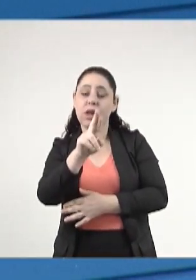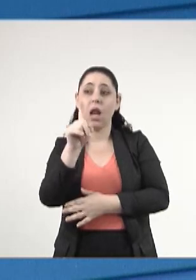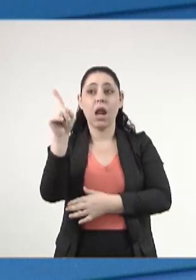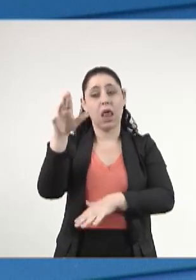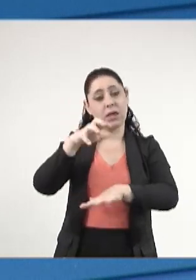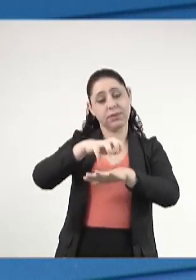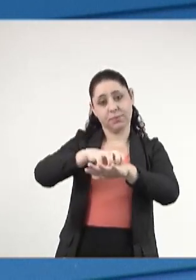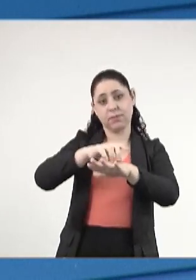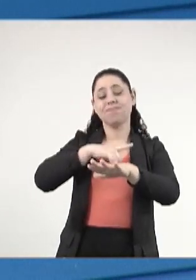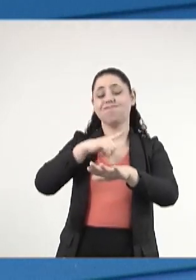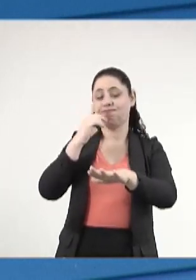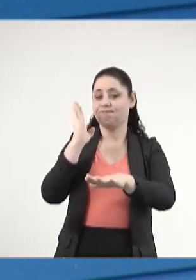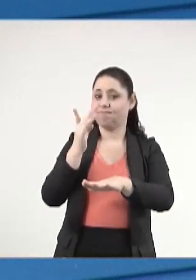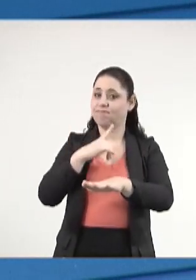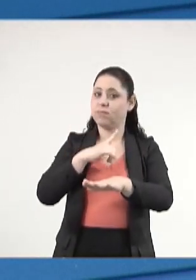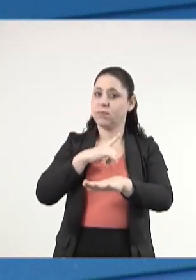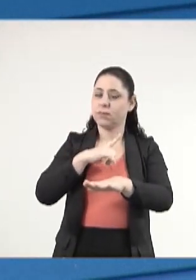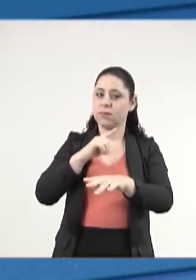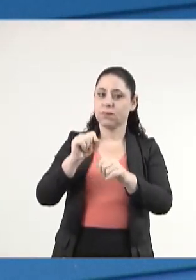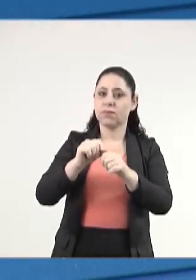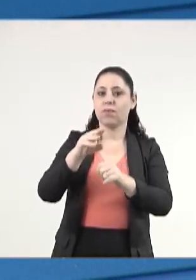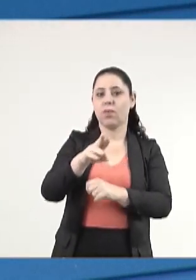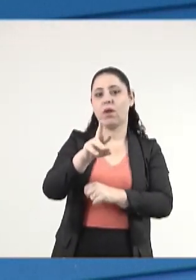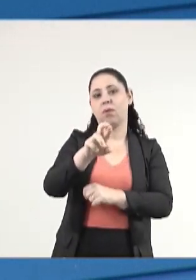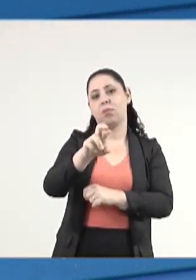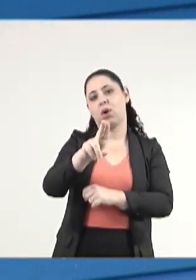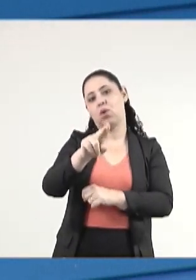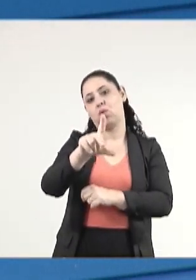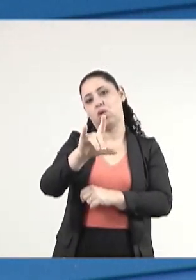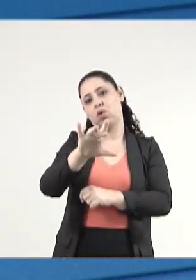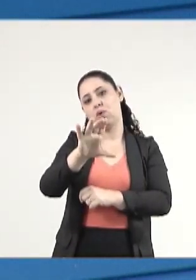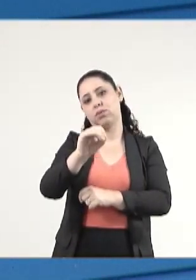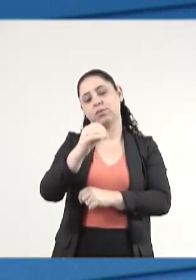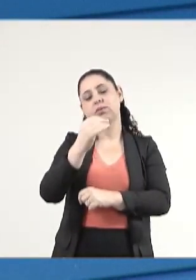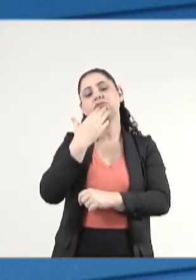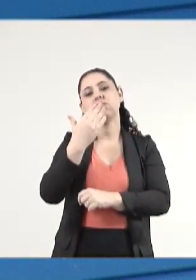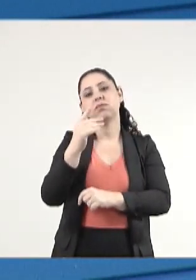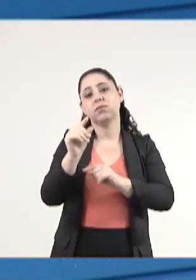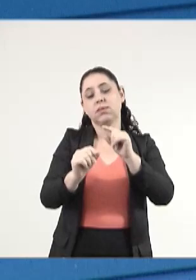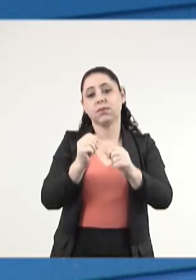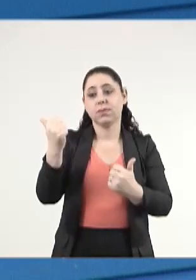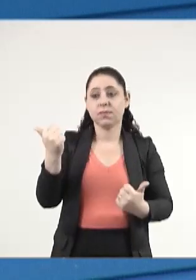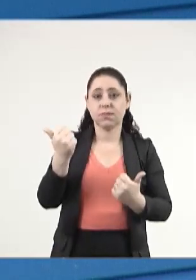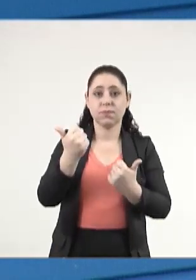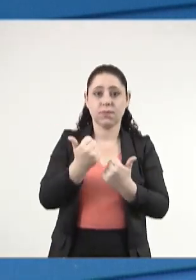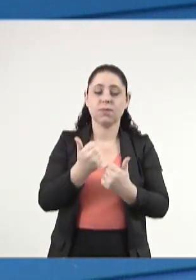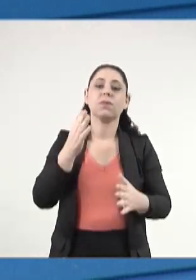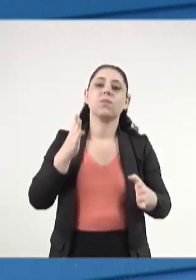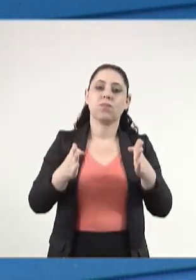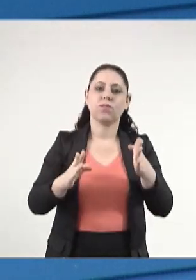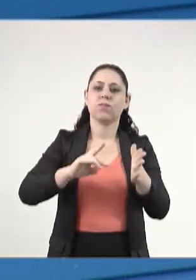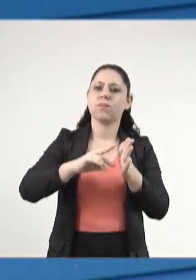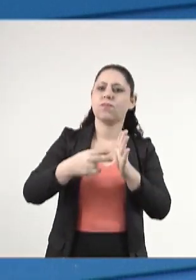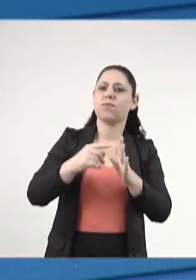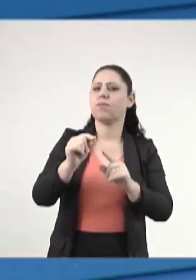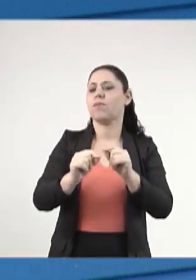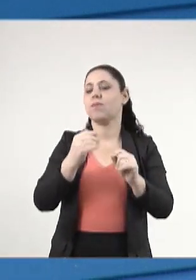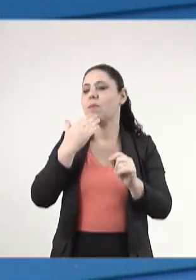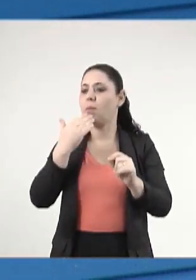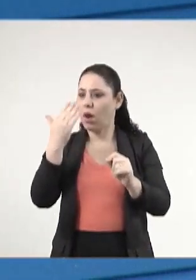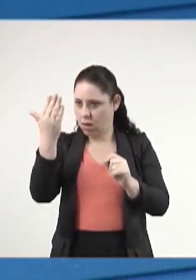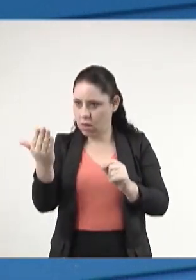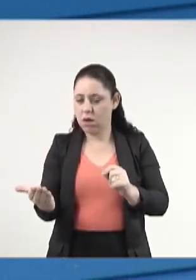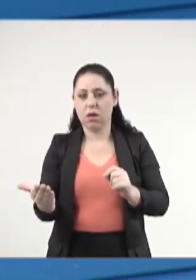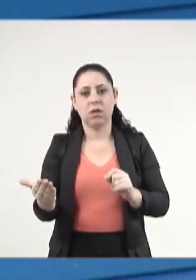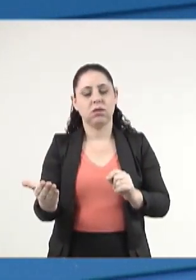Essa solicitação foi encaminhada pelo senhor Braulio Armosa, que solicitou o apoio deste mandato no sentido de encaminhar o